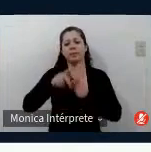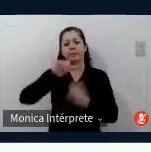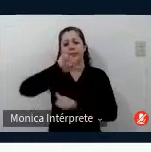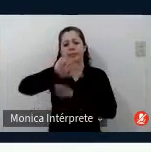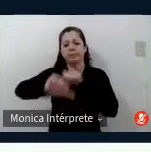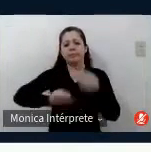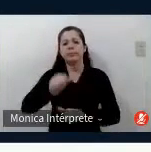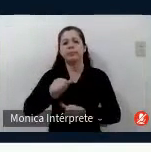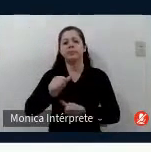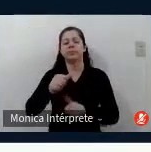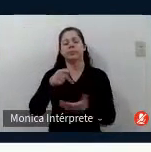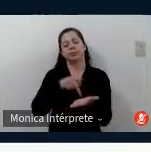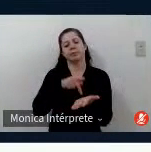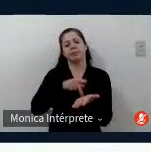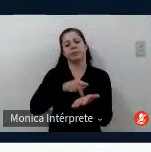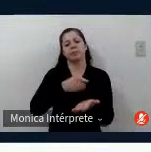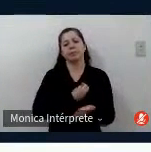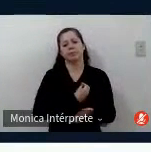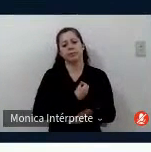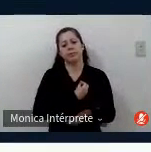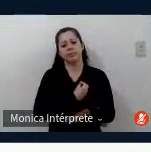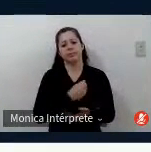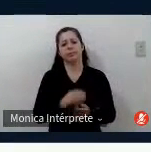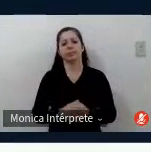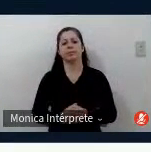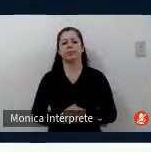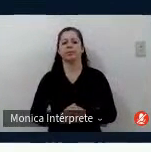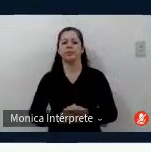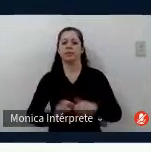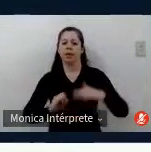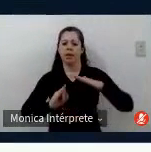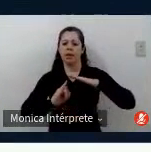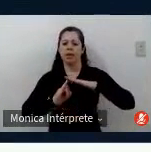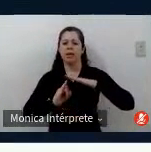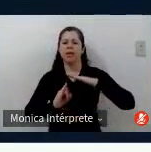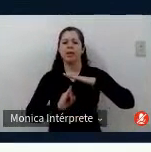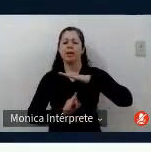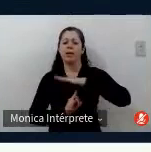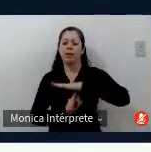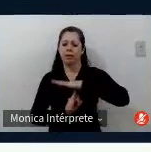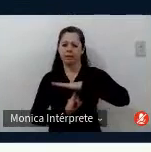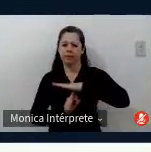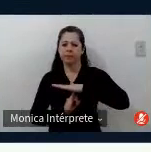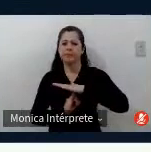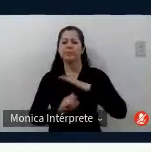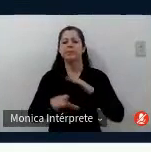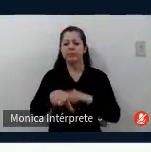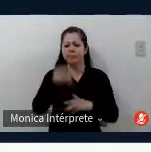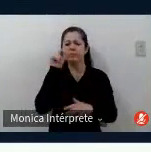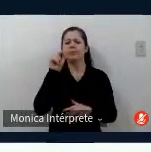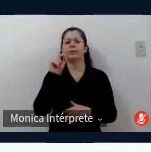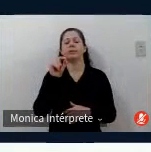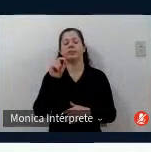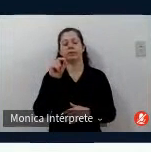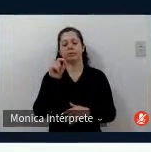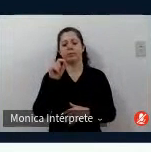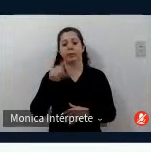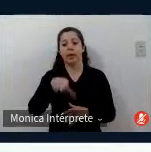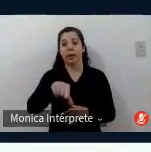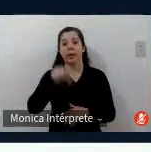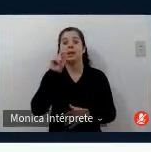né, o IFRS fez uma escolha, e a escolha foi pela agroecologia, porque a agroecologia é uma